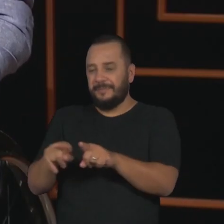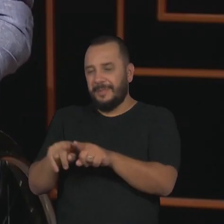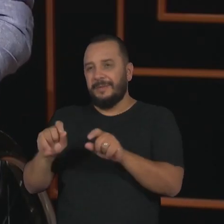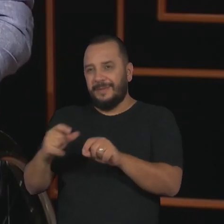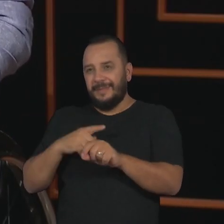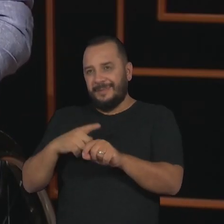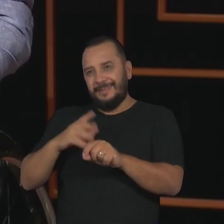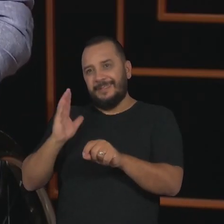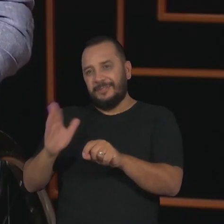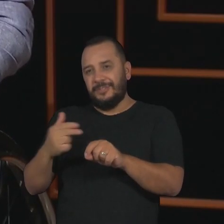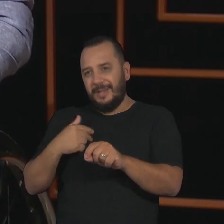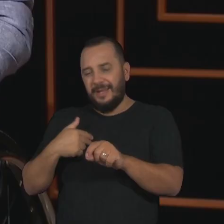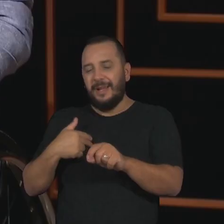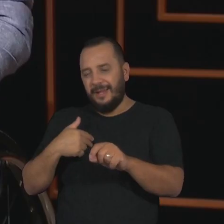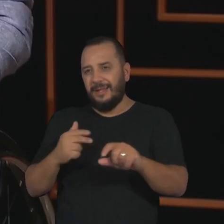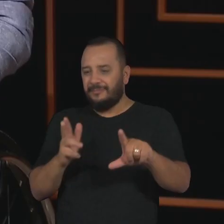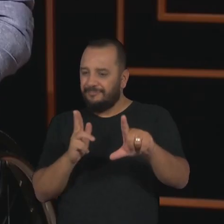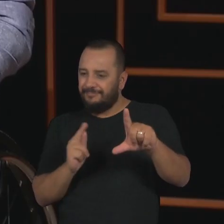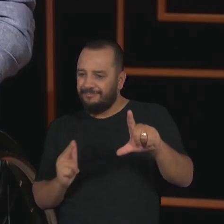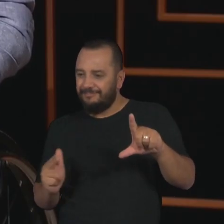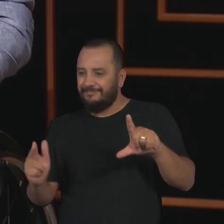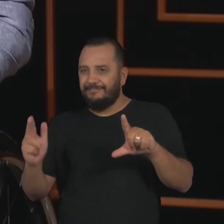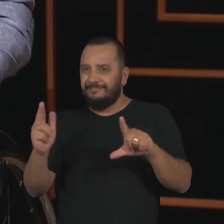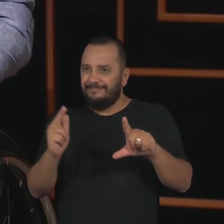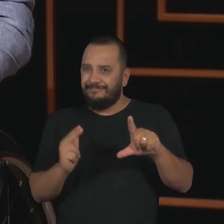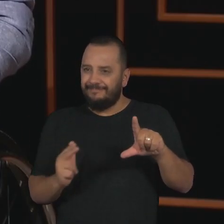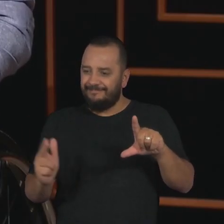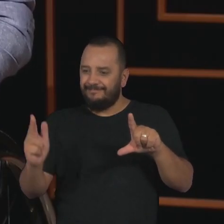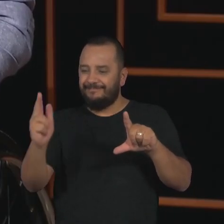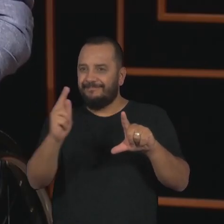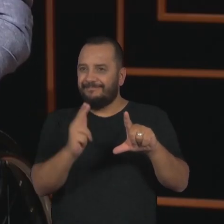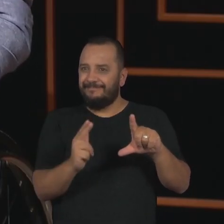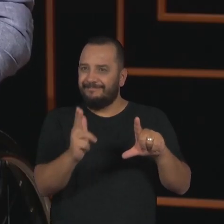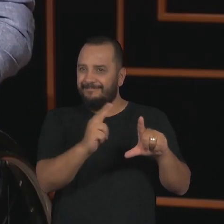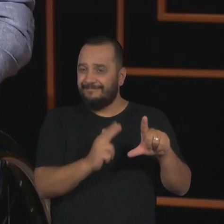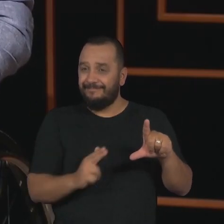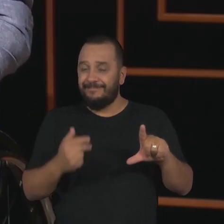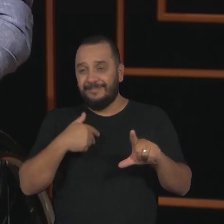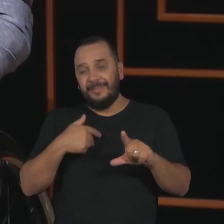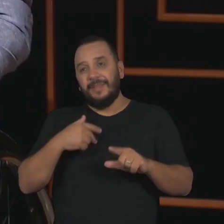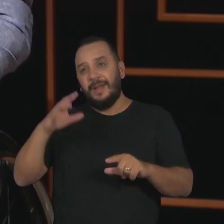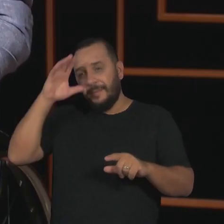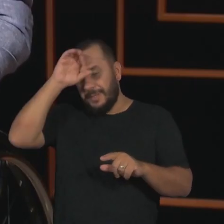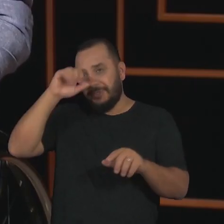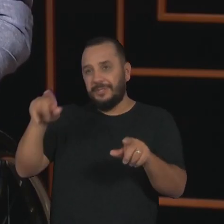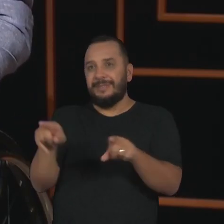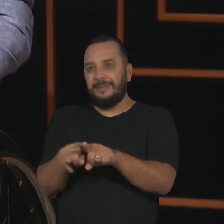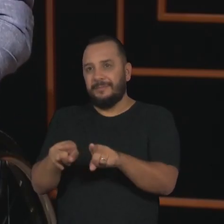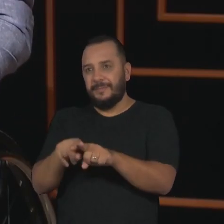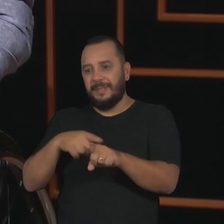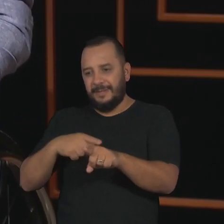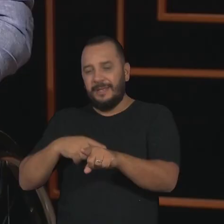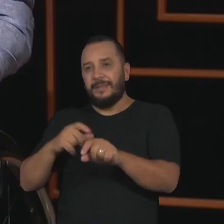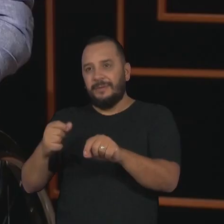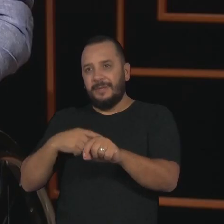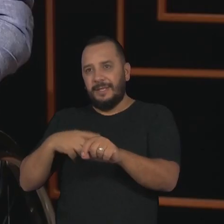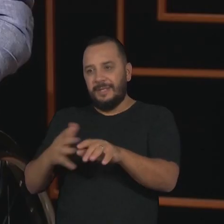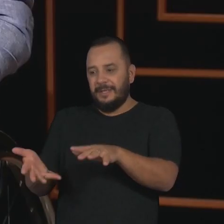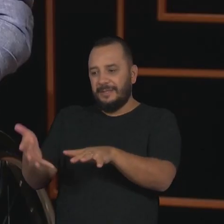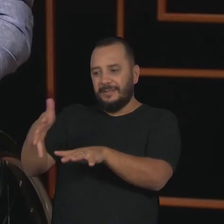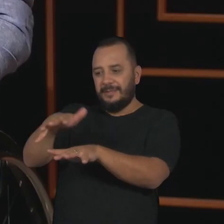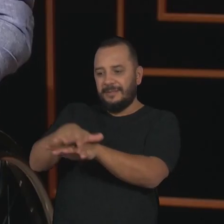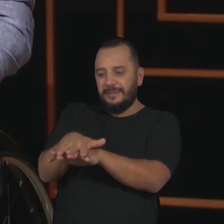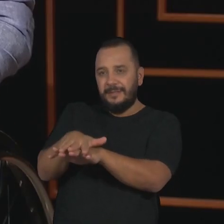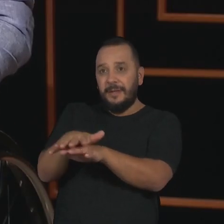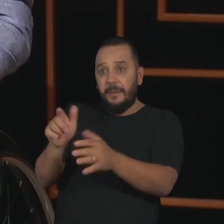foi quando eu fiz as primeiras gravuras. Eu lembro que a primeira gravura que eu fiz era em